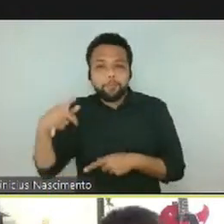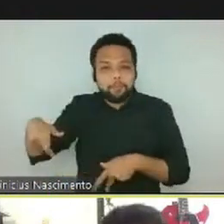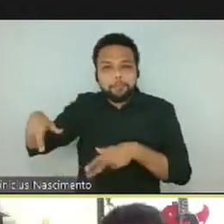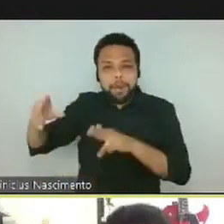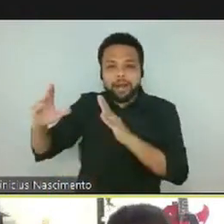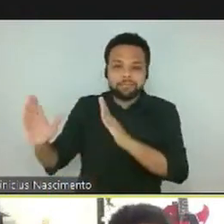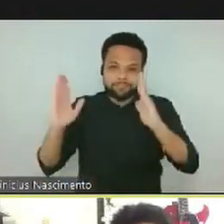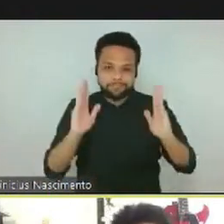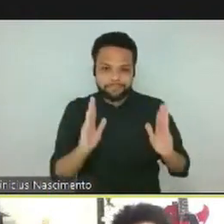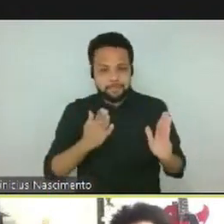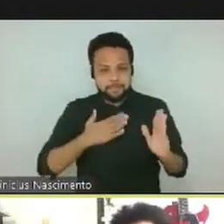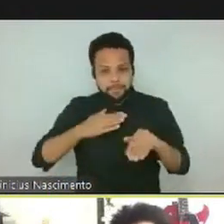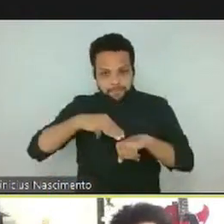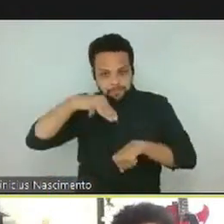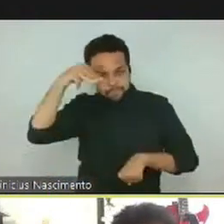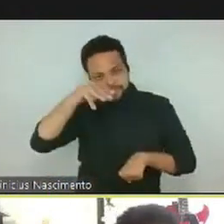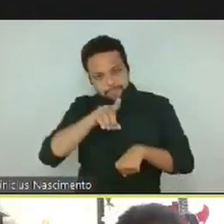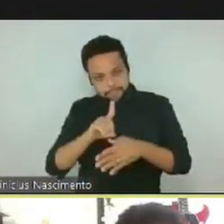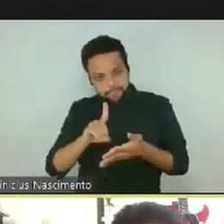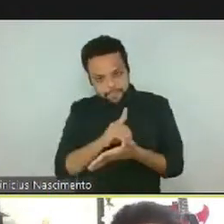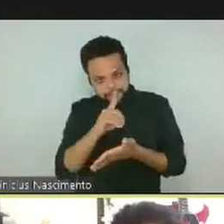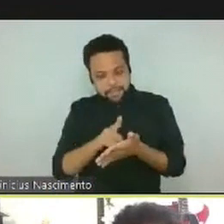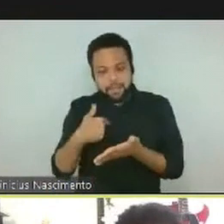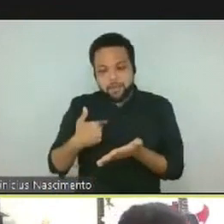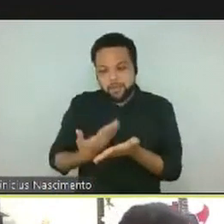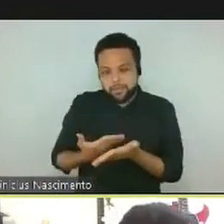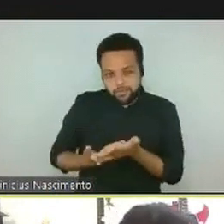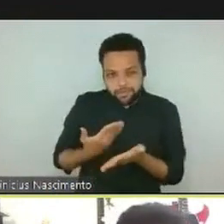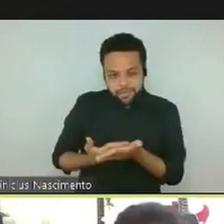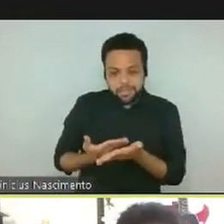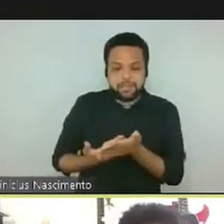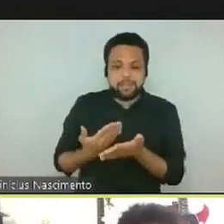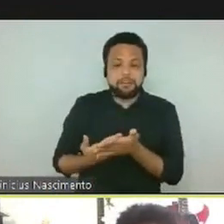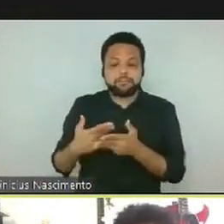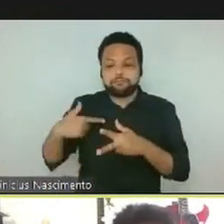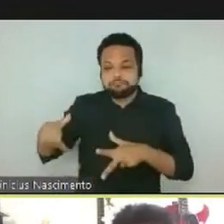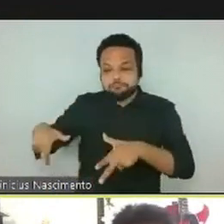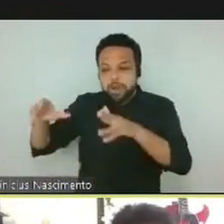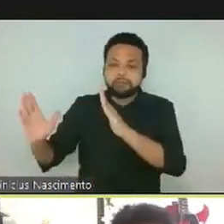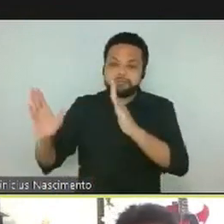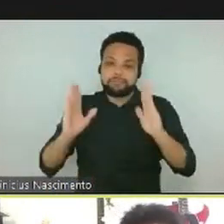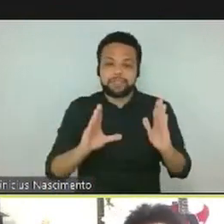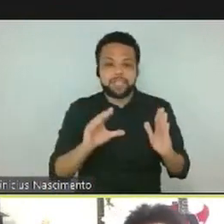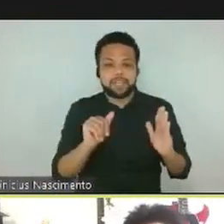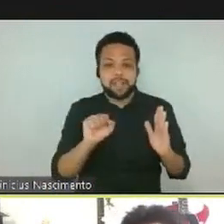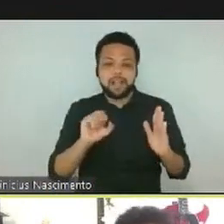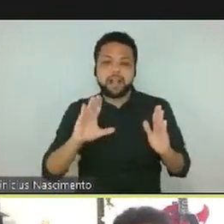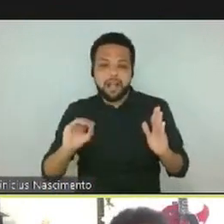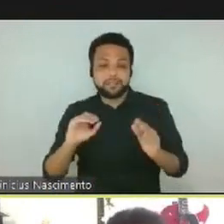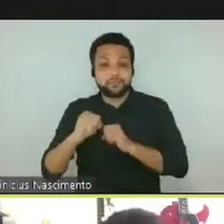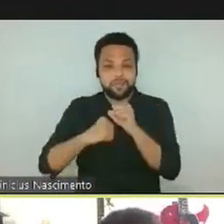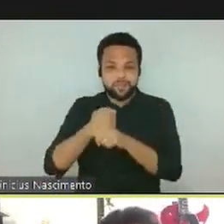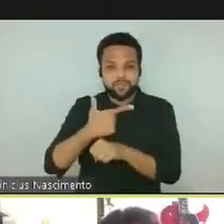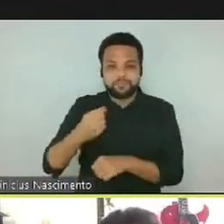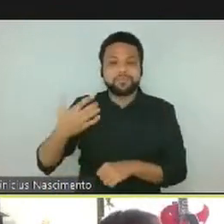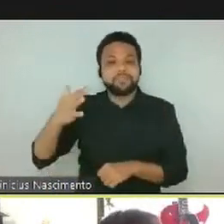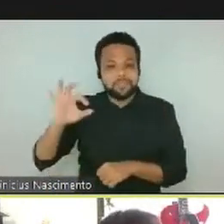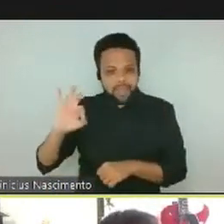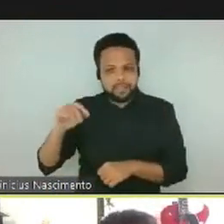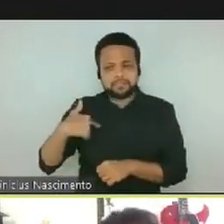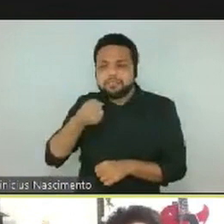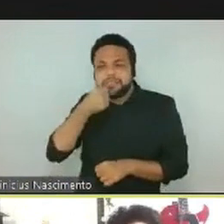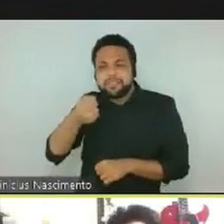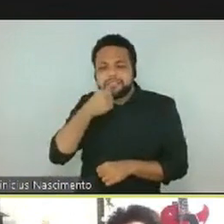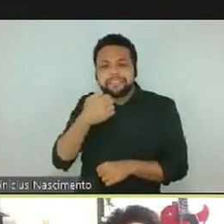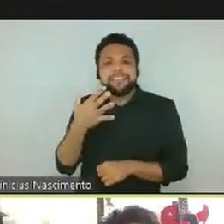específico que eu estudei na minha dissertação, em 2010, em que eu entrevistei 10